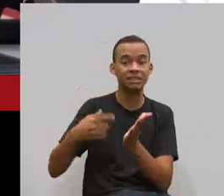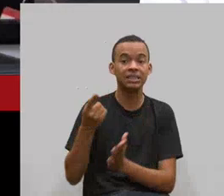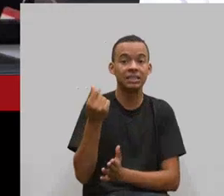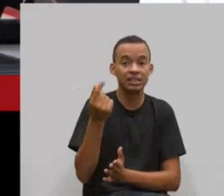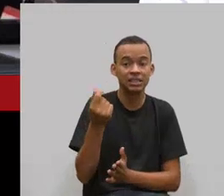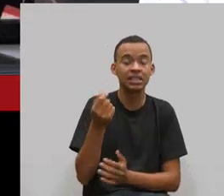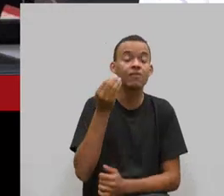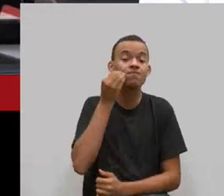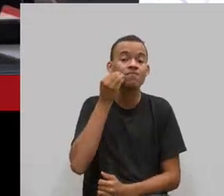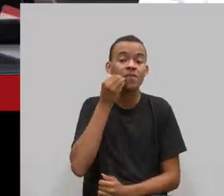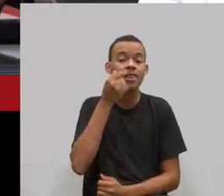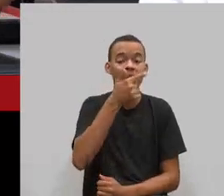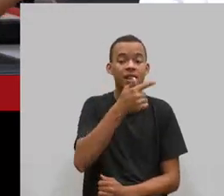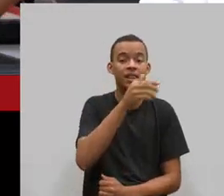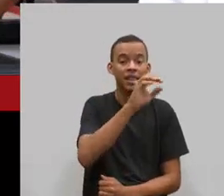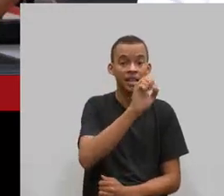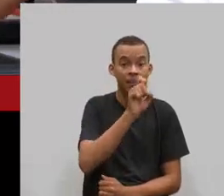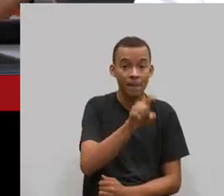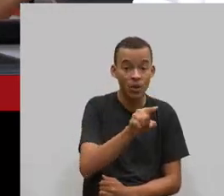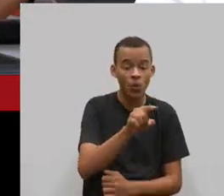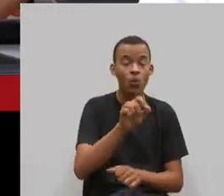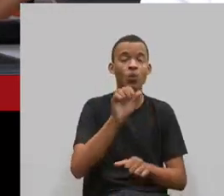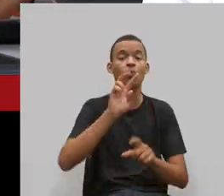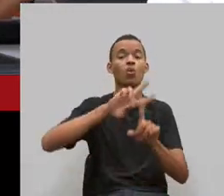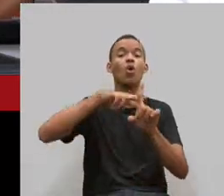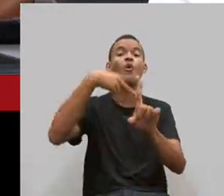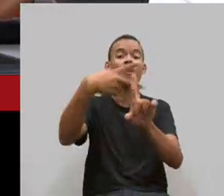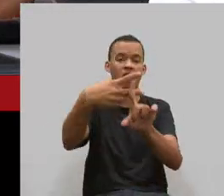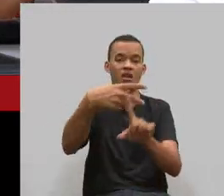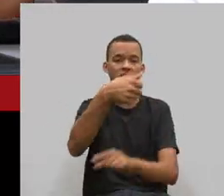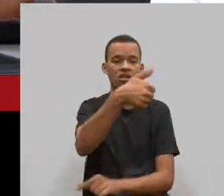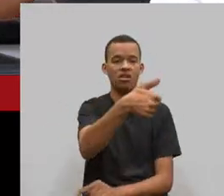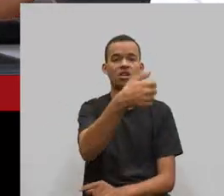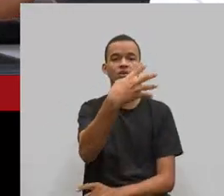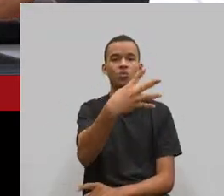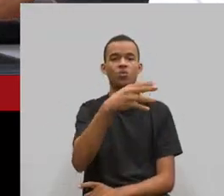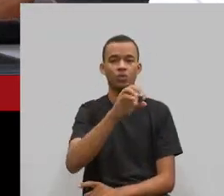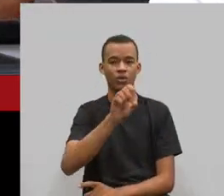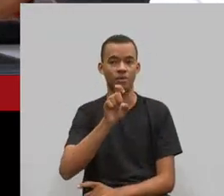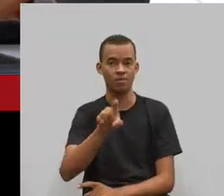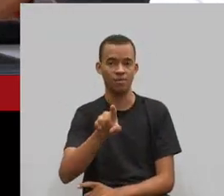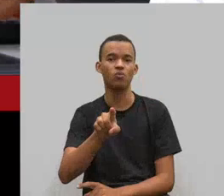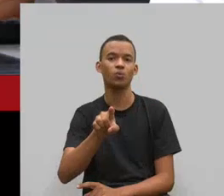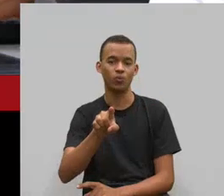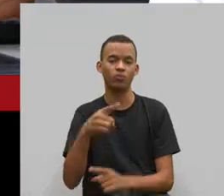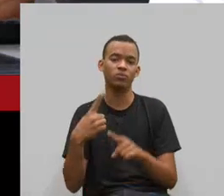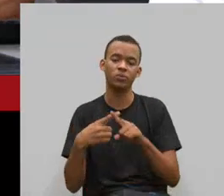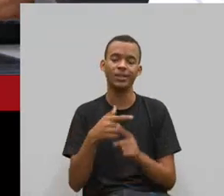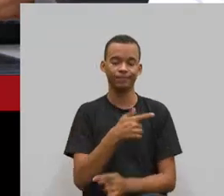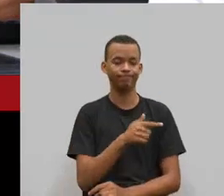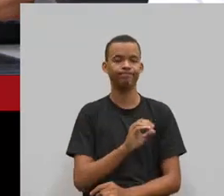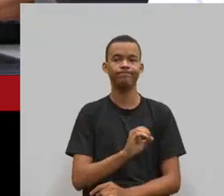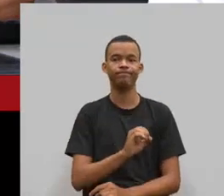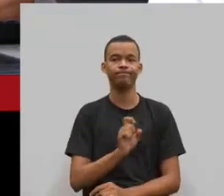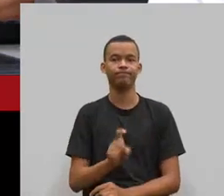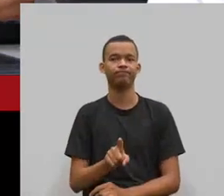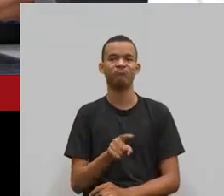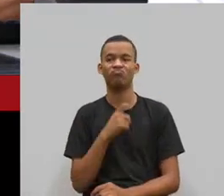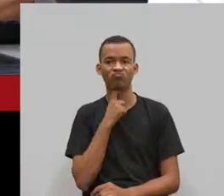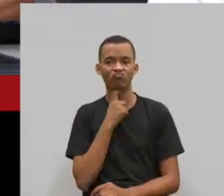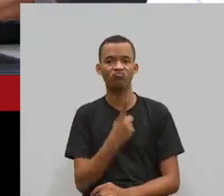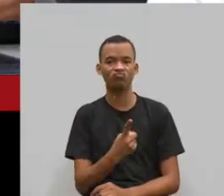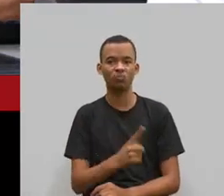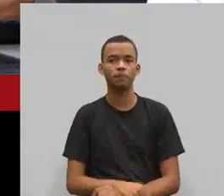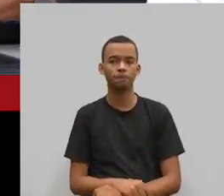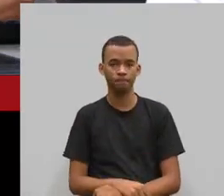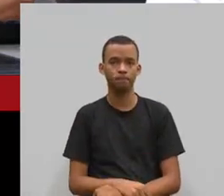70.000 para R 140.000 porque com 70.000 não se compra mais um carro adequado Então eu